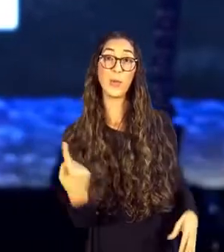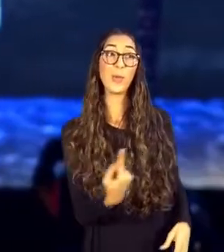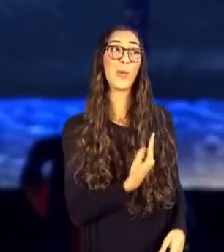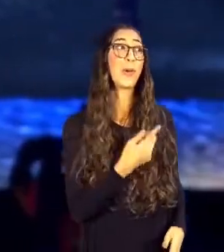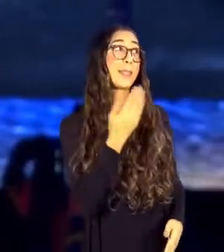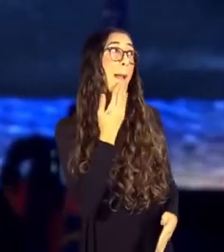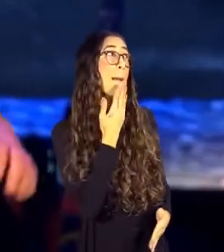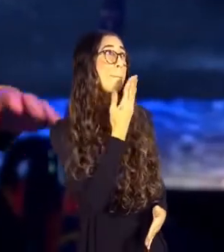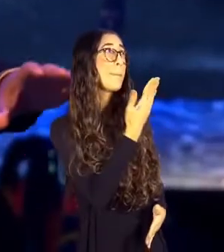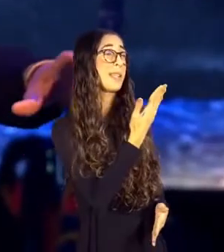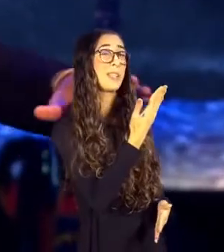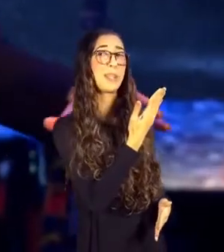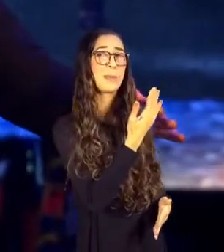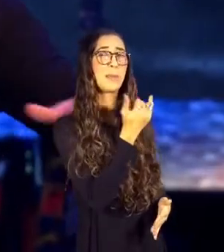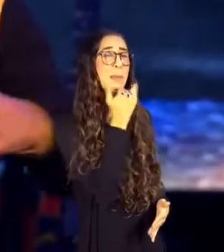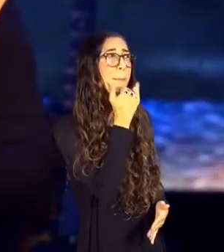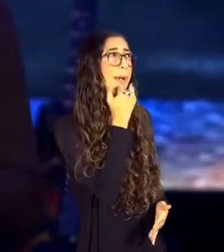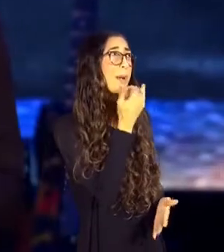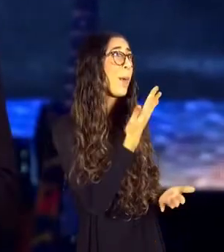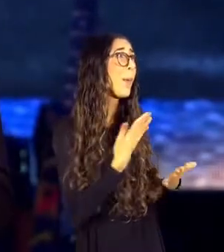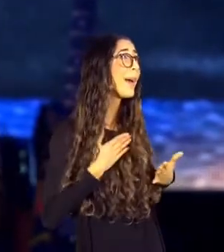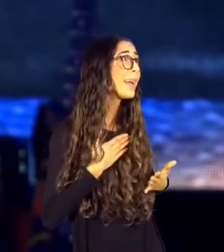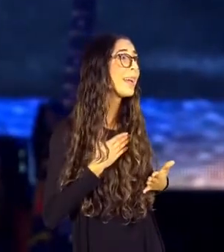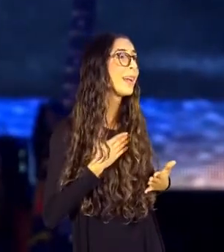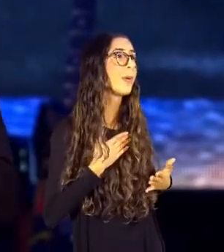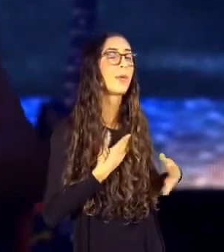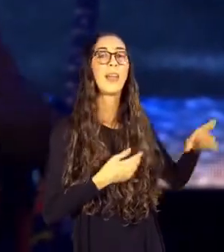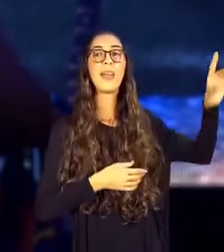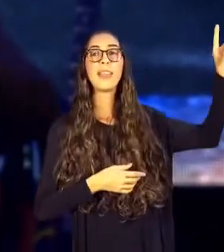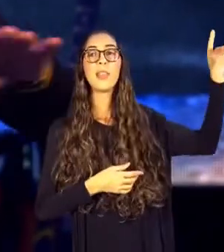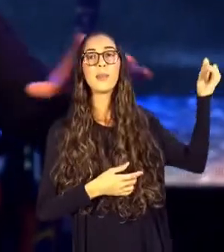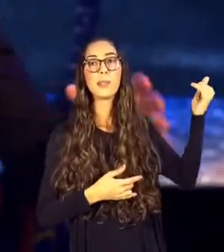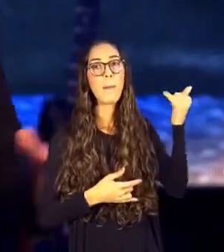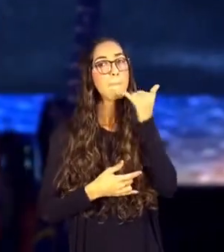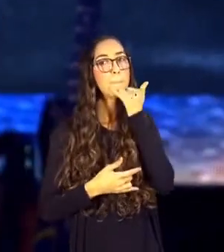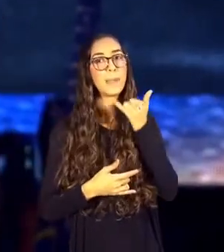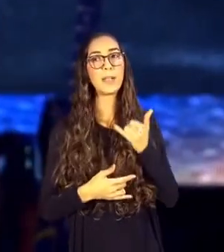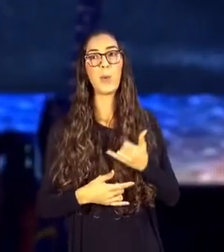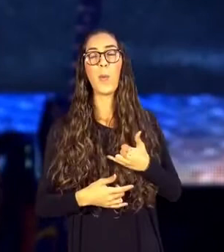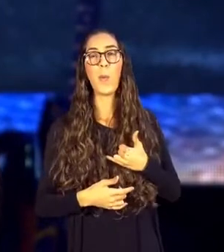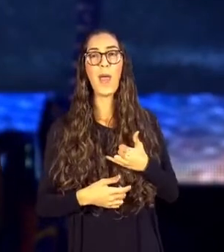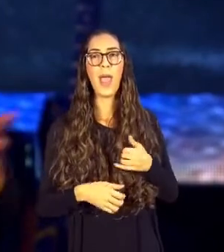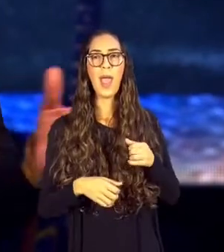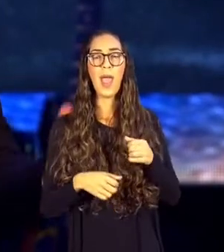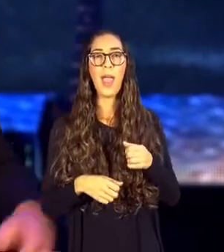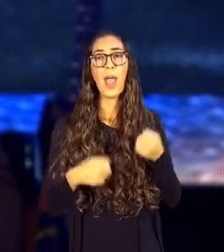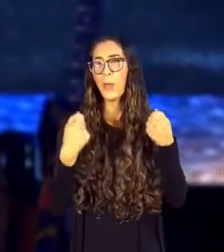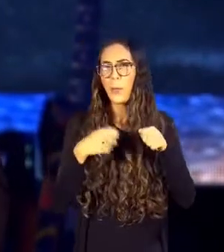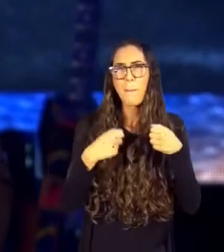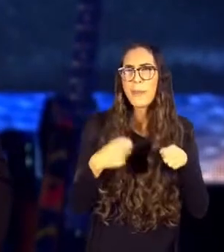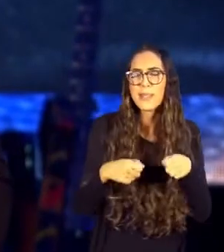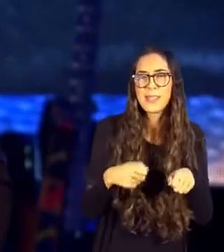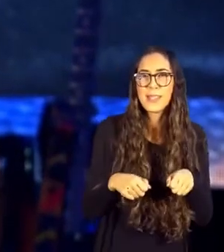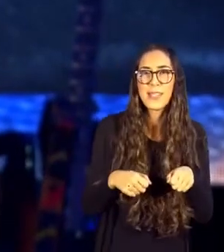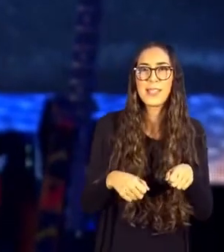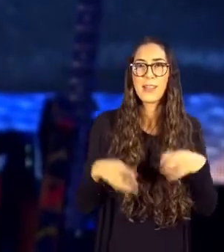no... Eles colocavam o animal lá no altar, lá de